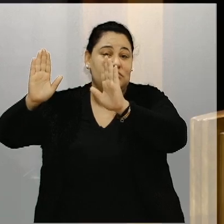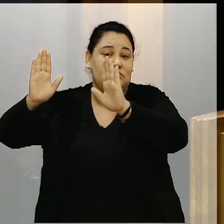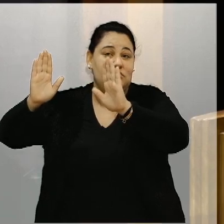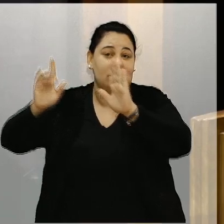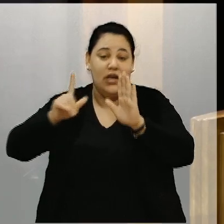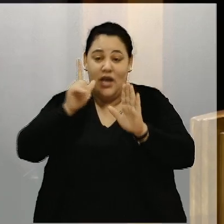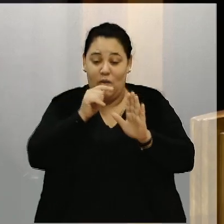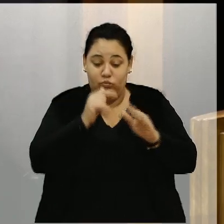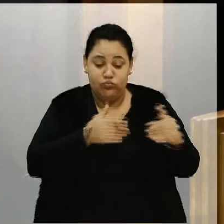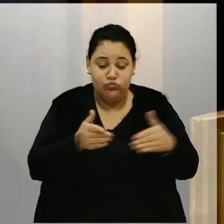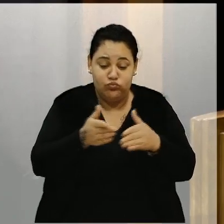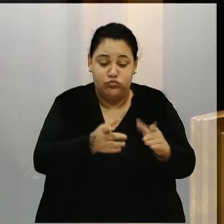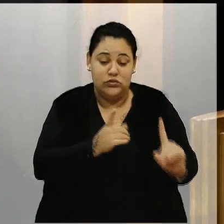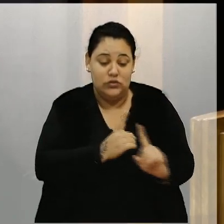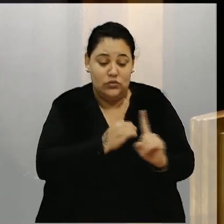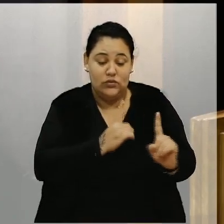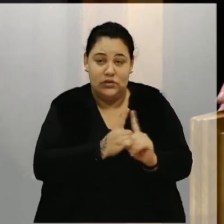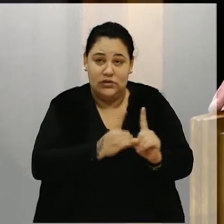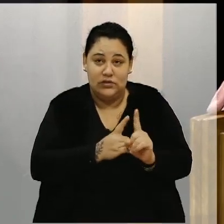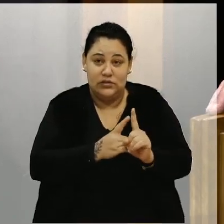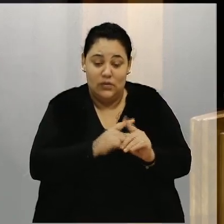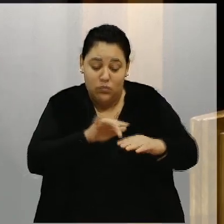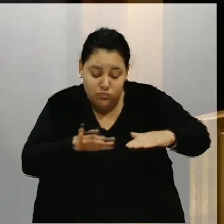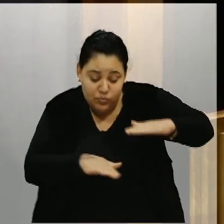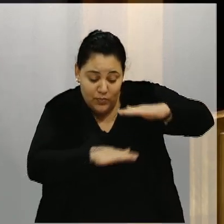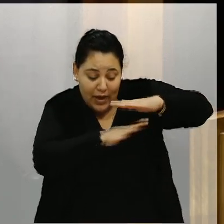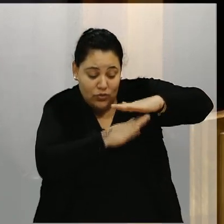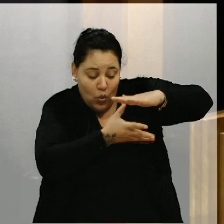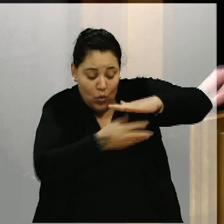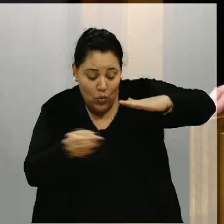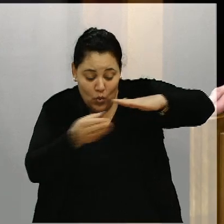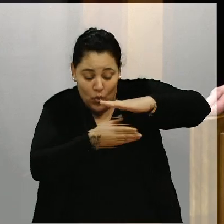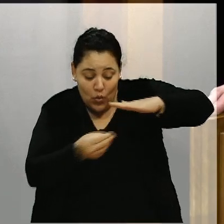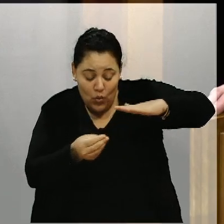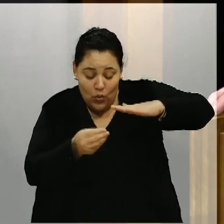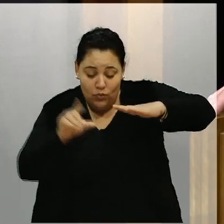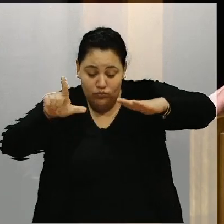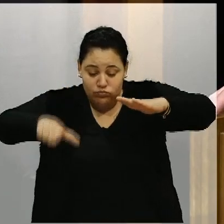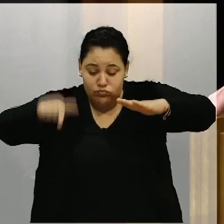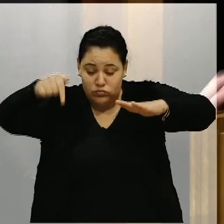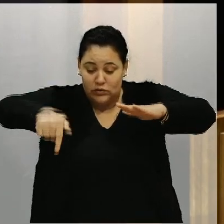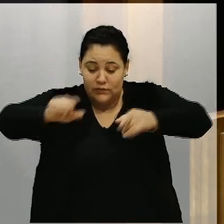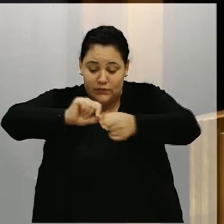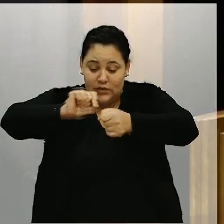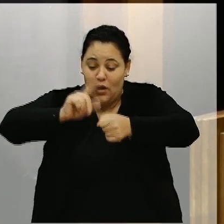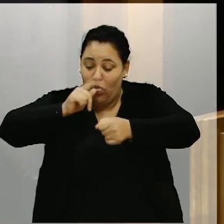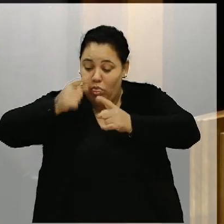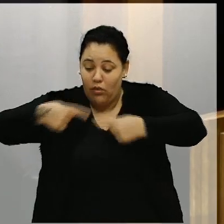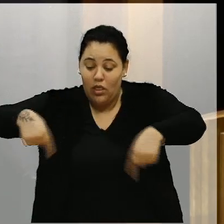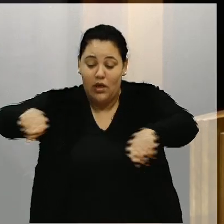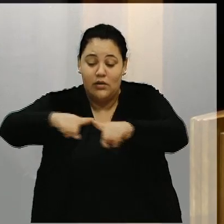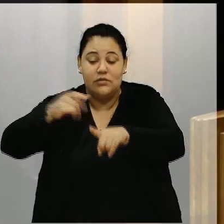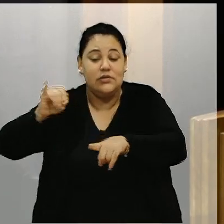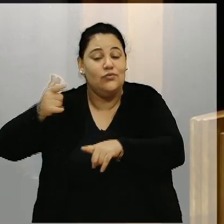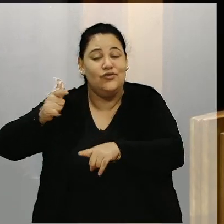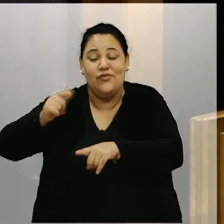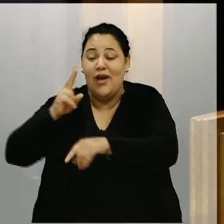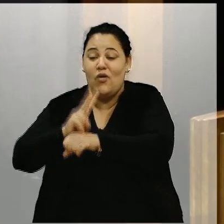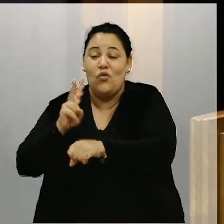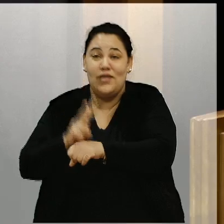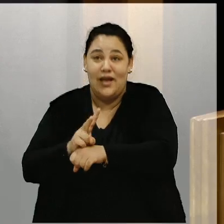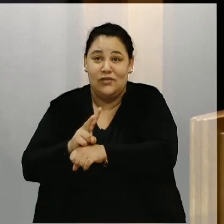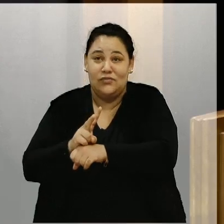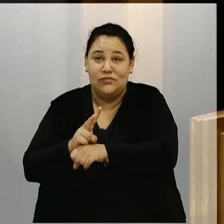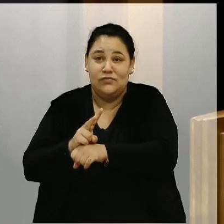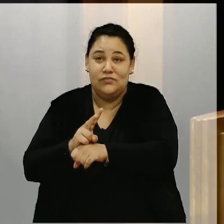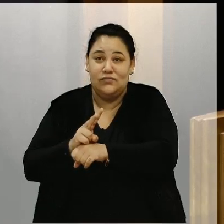que foi encontrada embaixo da última cela do aterro. Foi drenada para ali. Feito esse lago, se houver qualquer descuido com a estação de transbordo,